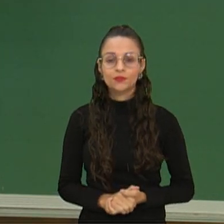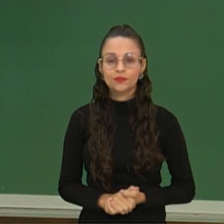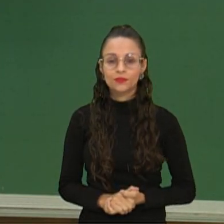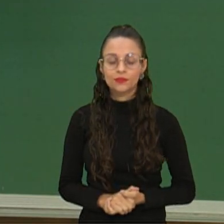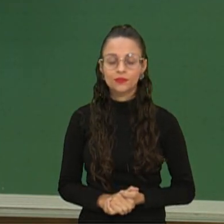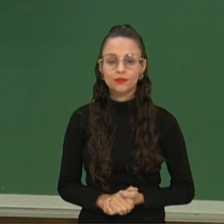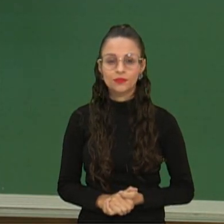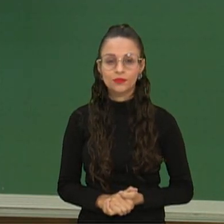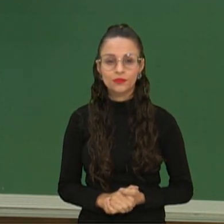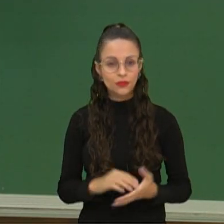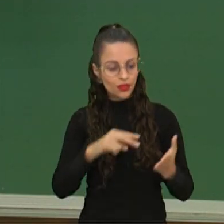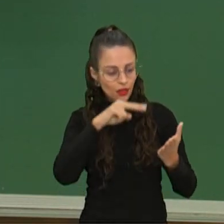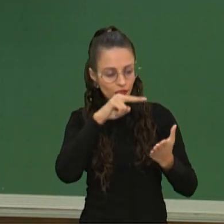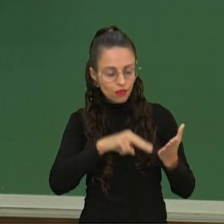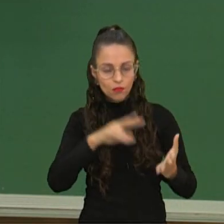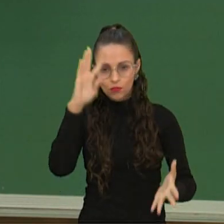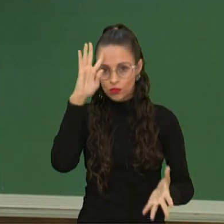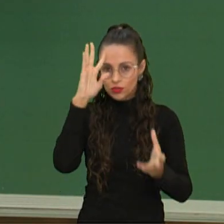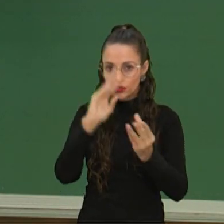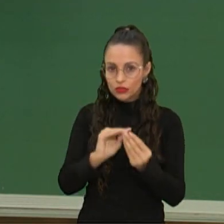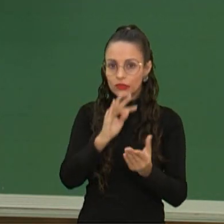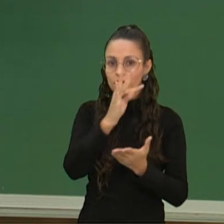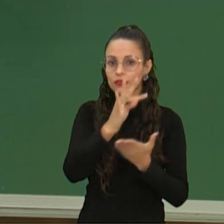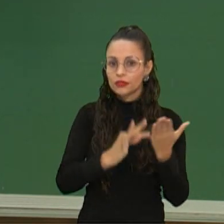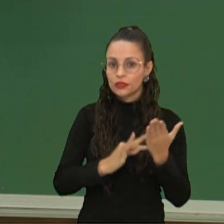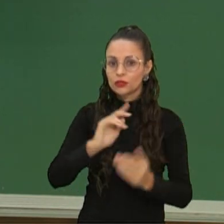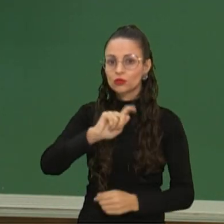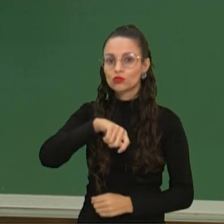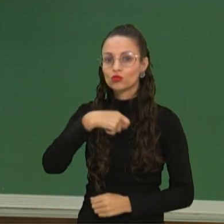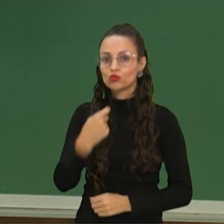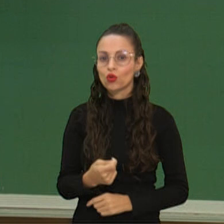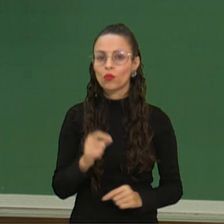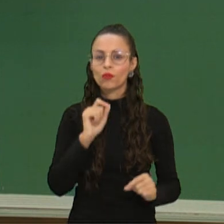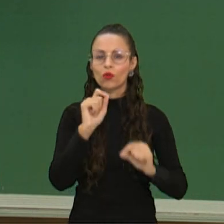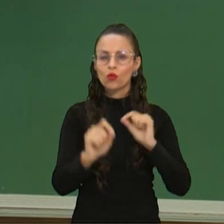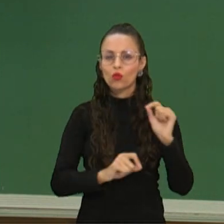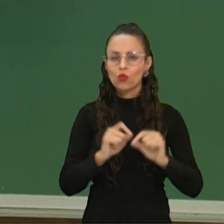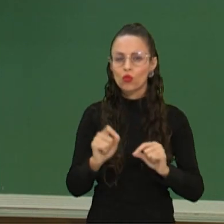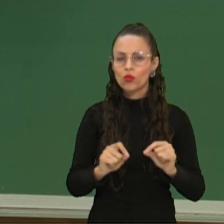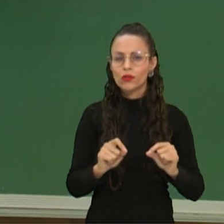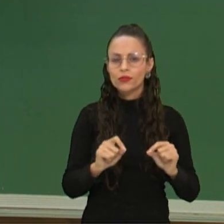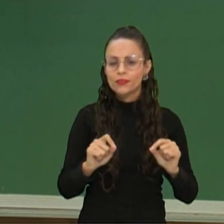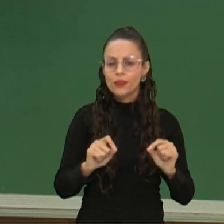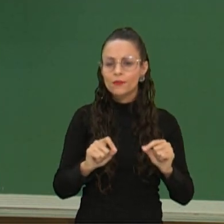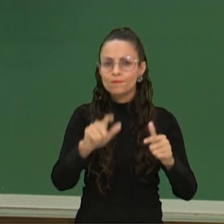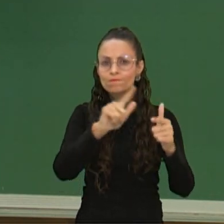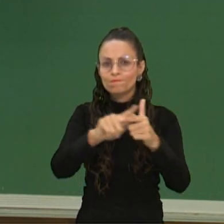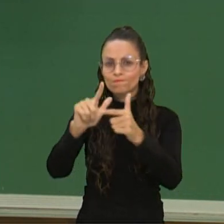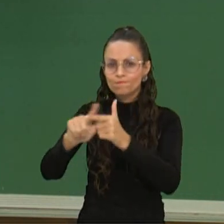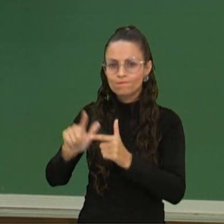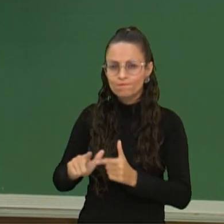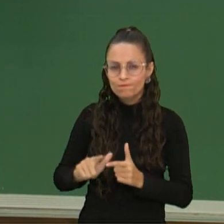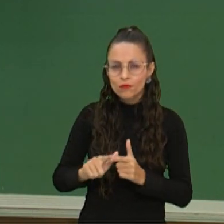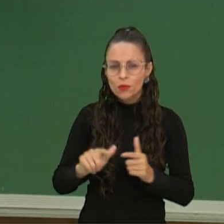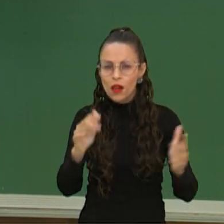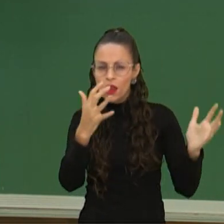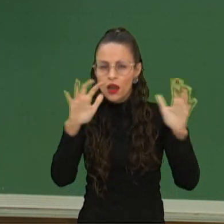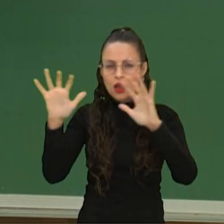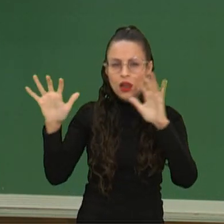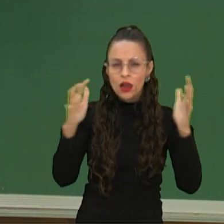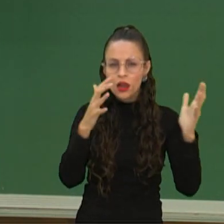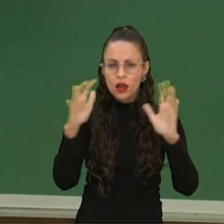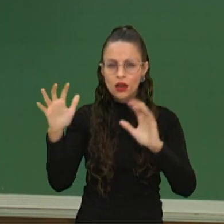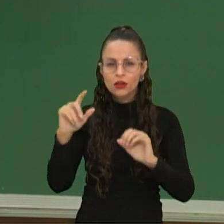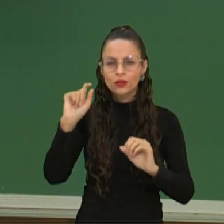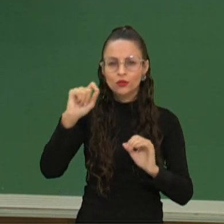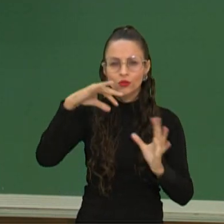nós lemos e interpretamos textos sobre desastres naturais, né? Lembra que a gente falou, inclusive, sobre aquele